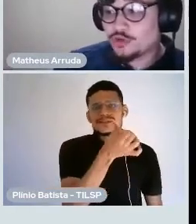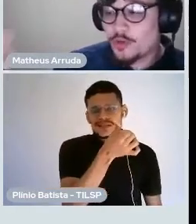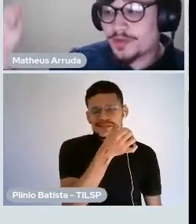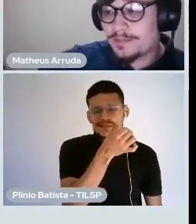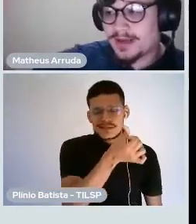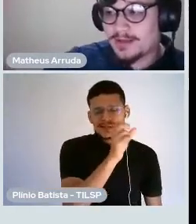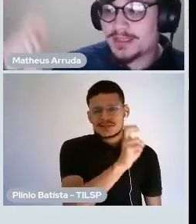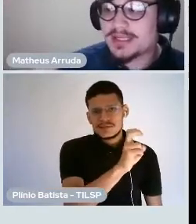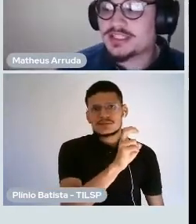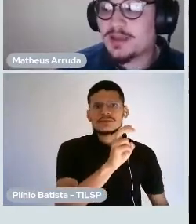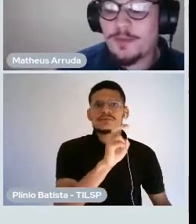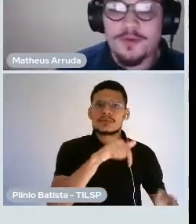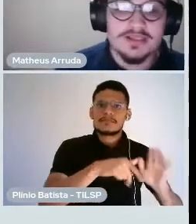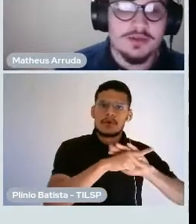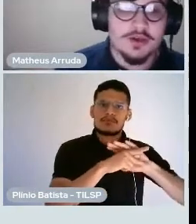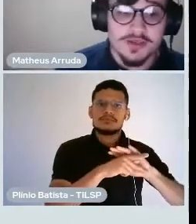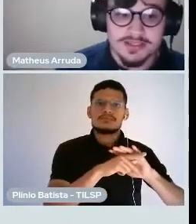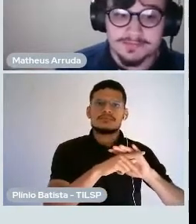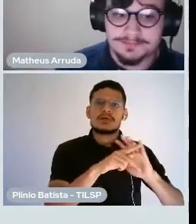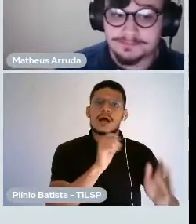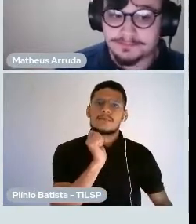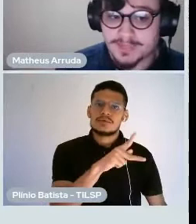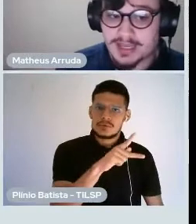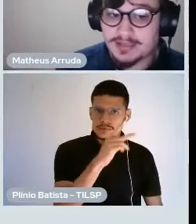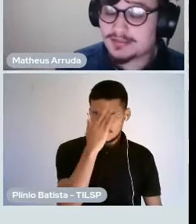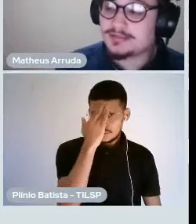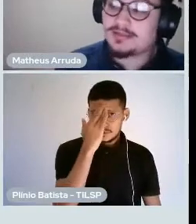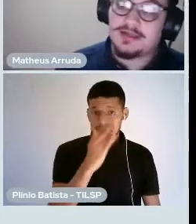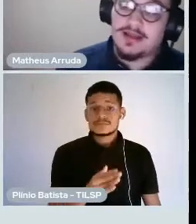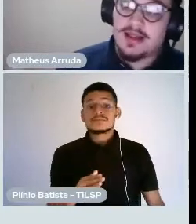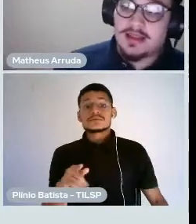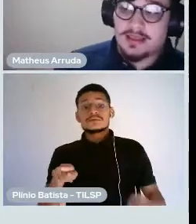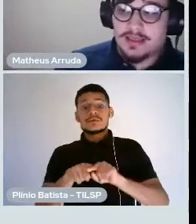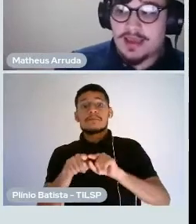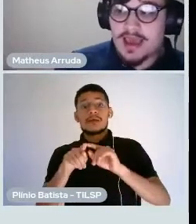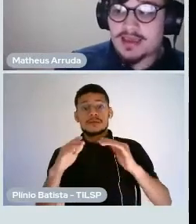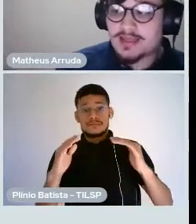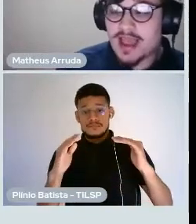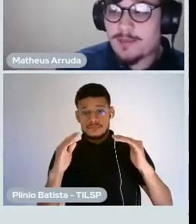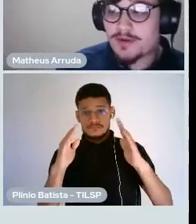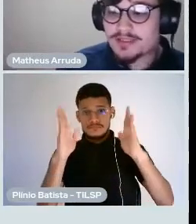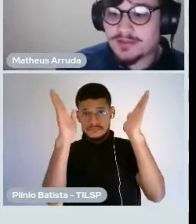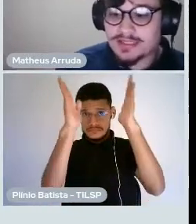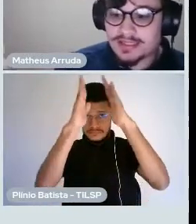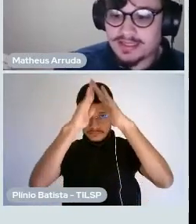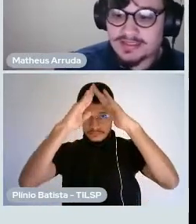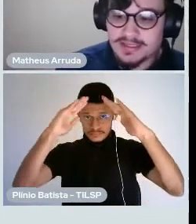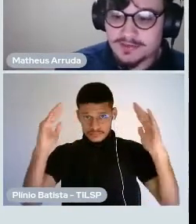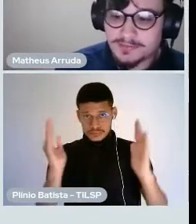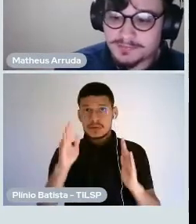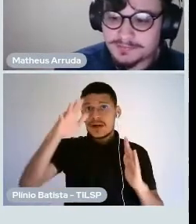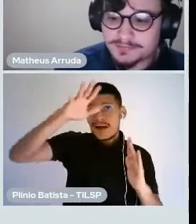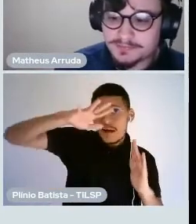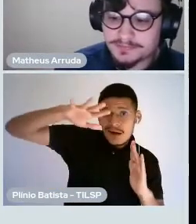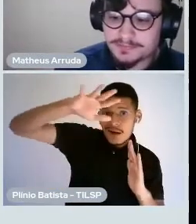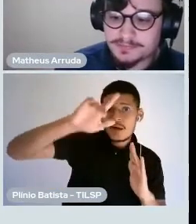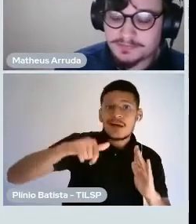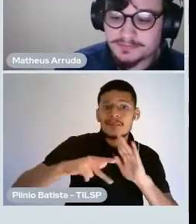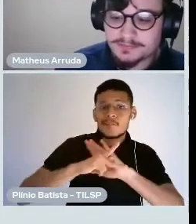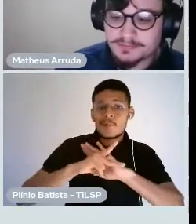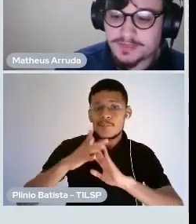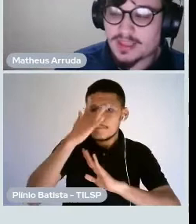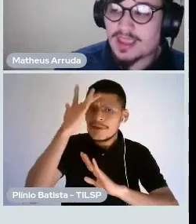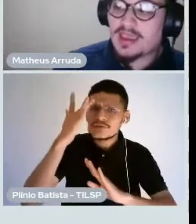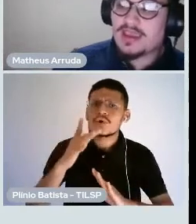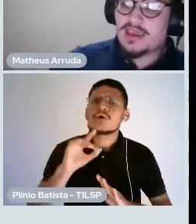E no topo da pirâmide a gente tem a população idosa, tá? Que aí já é a população de 65